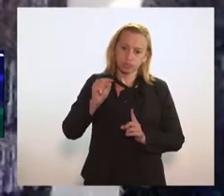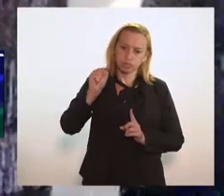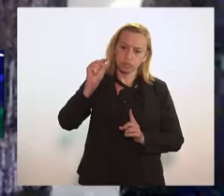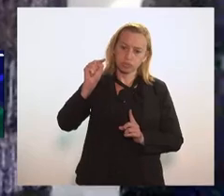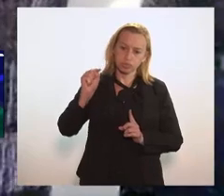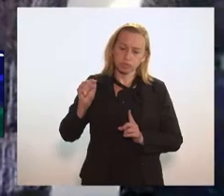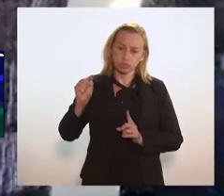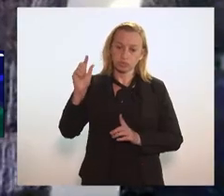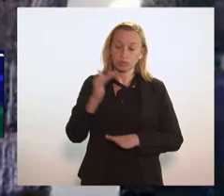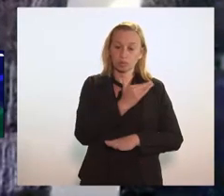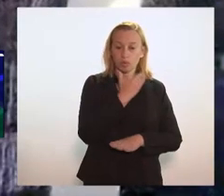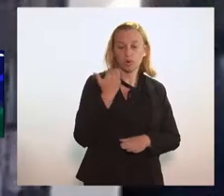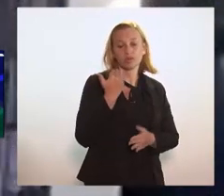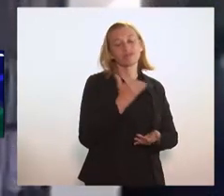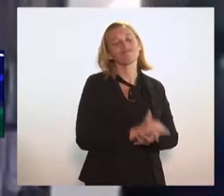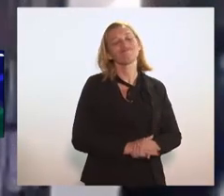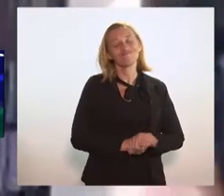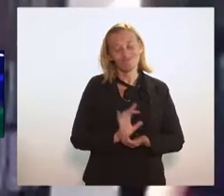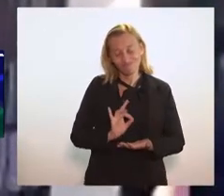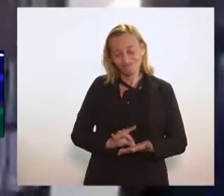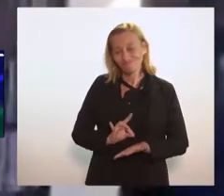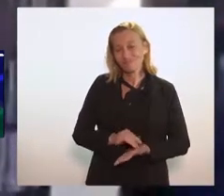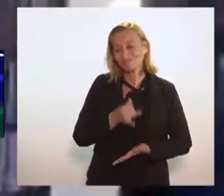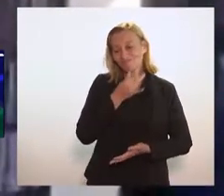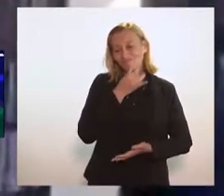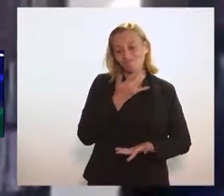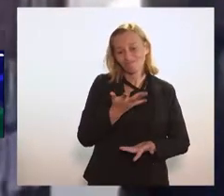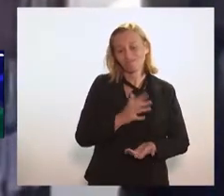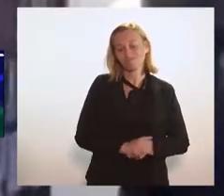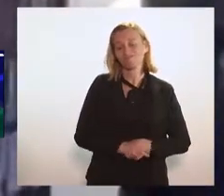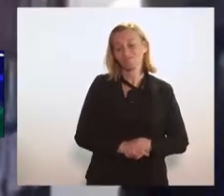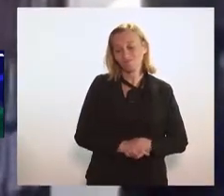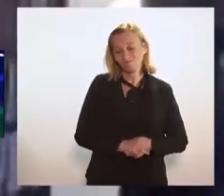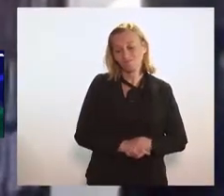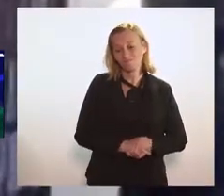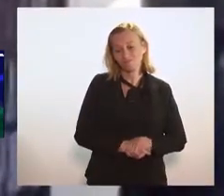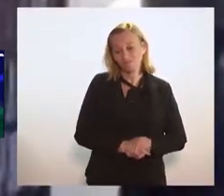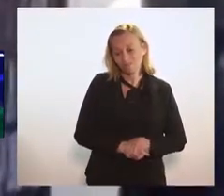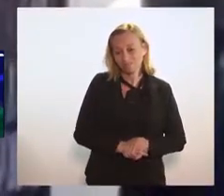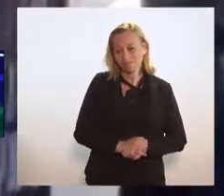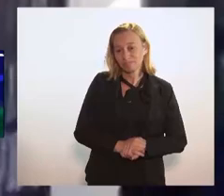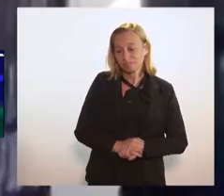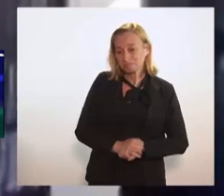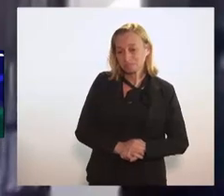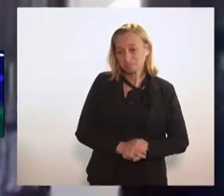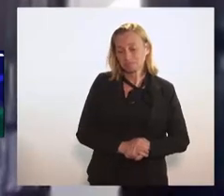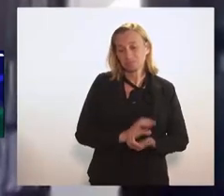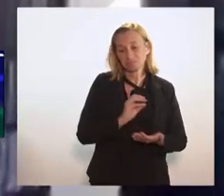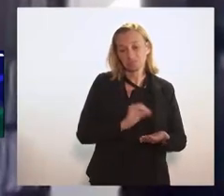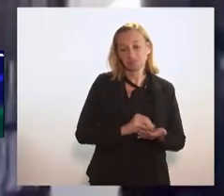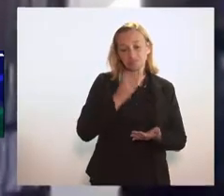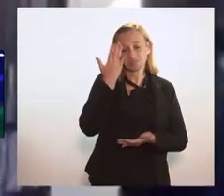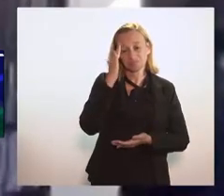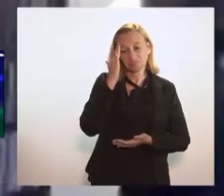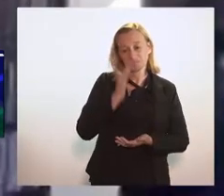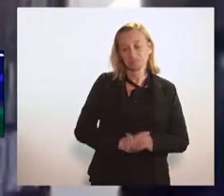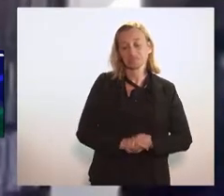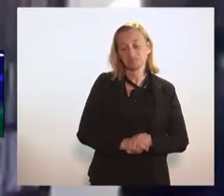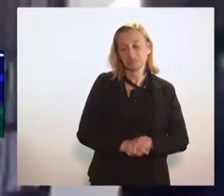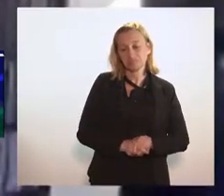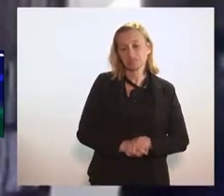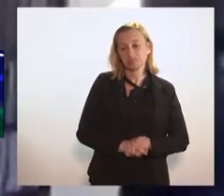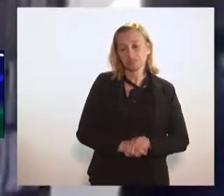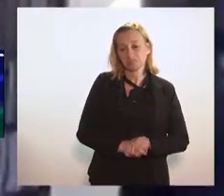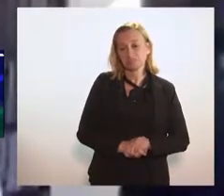Então, realmente fica a indignação, fica a incompreensão, fica